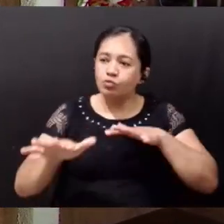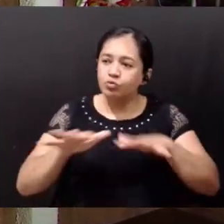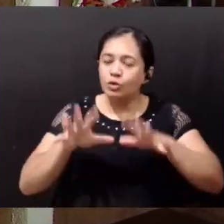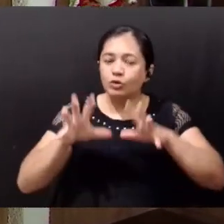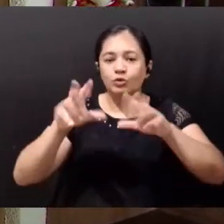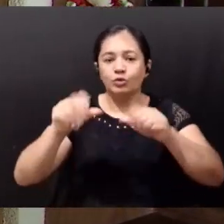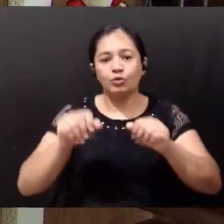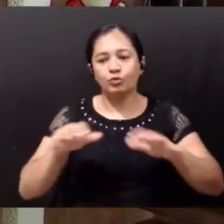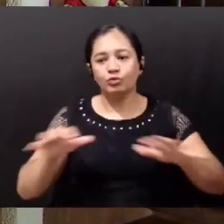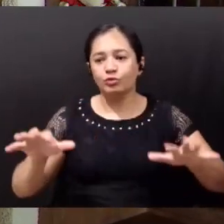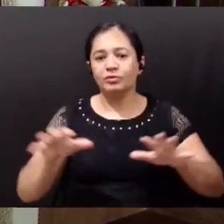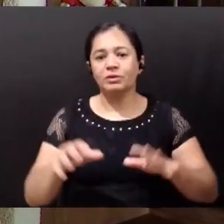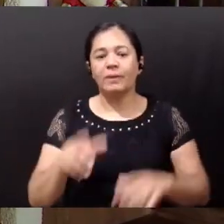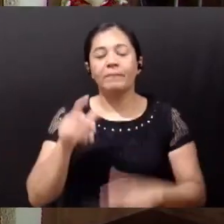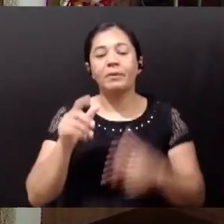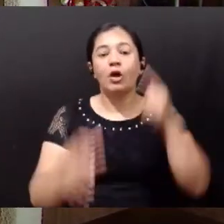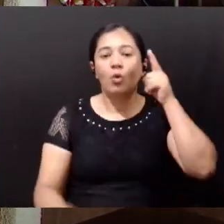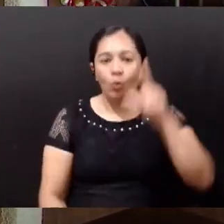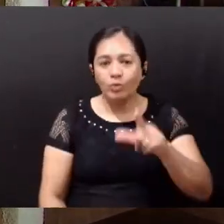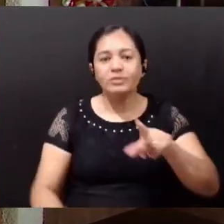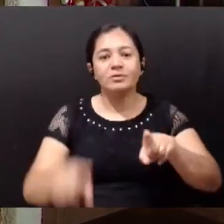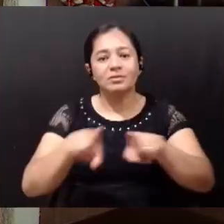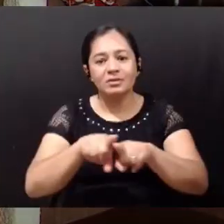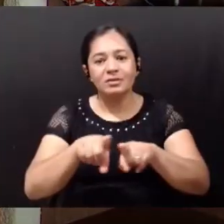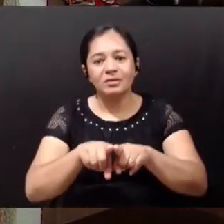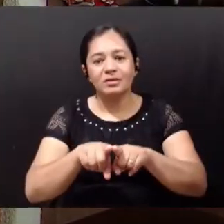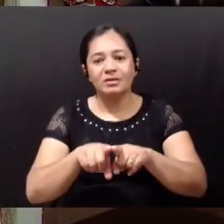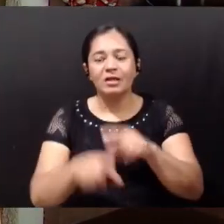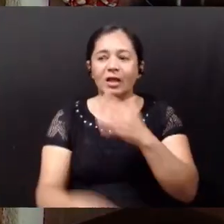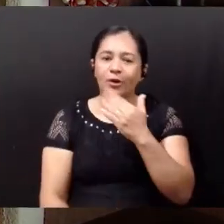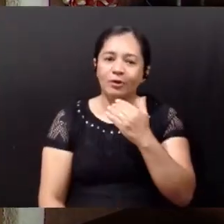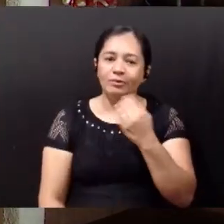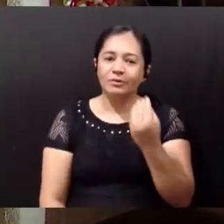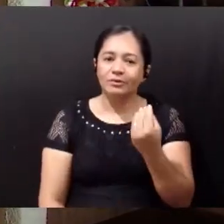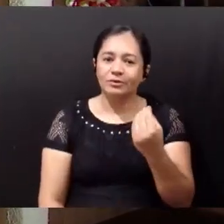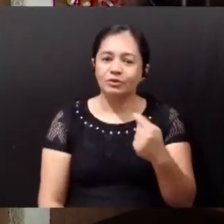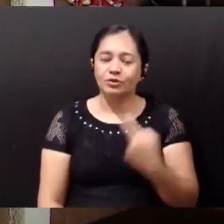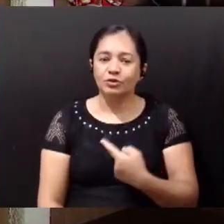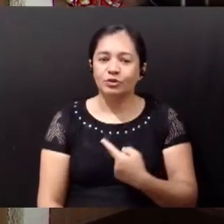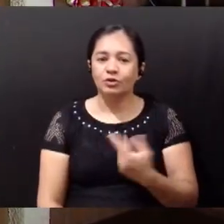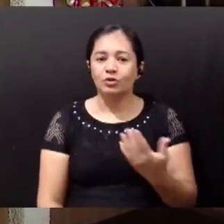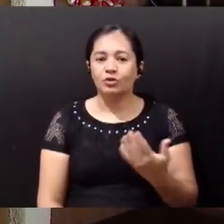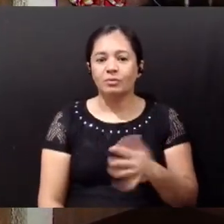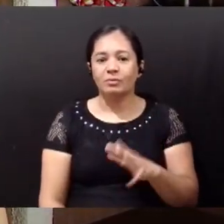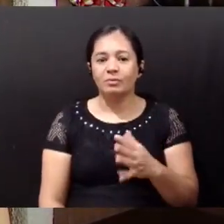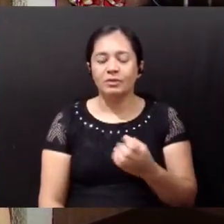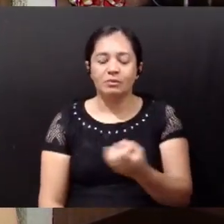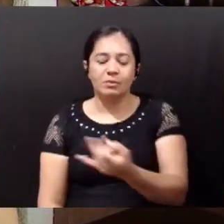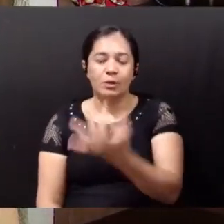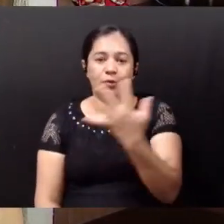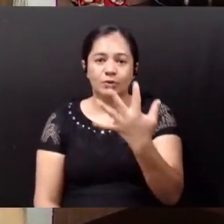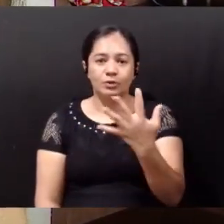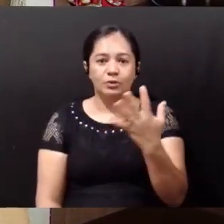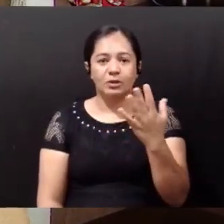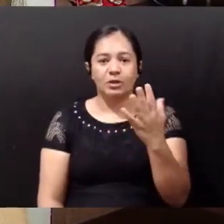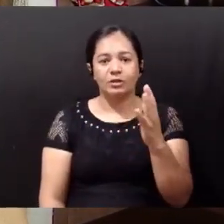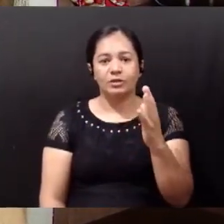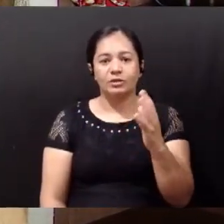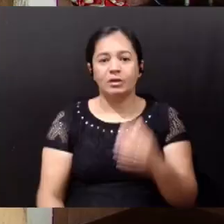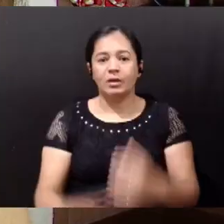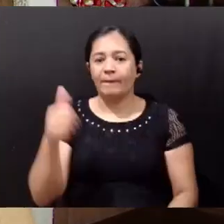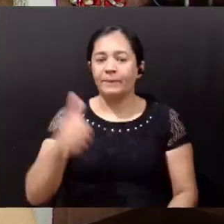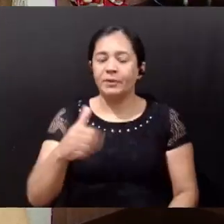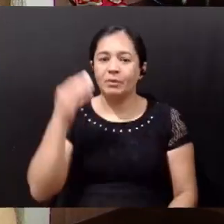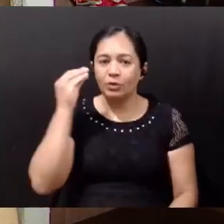para conseguir também esses alimentos? Nós então estipulamos as quantidades. Primeiro fazemos um teste,